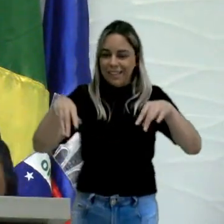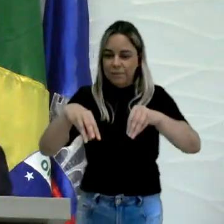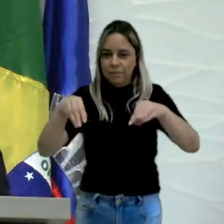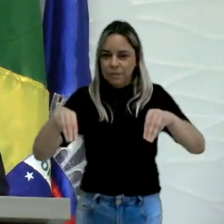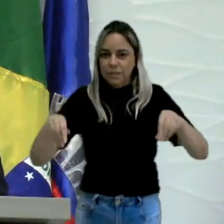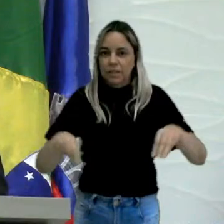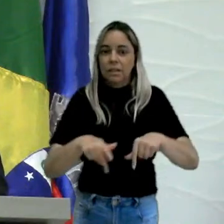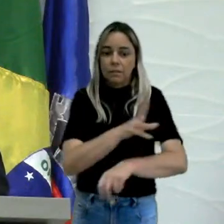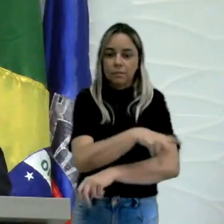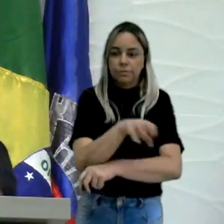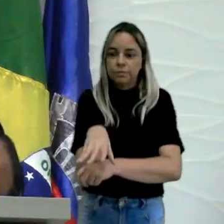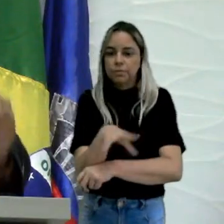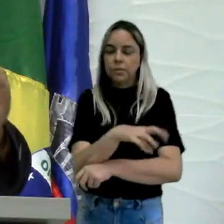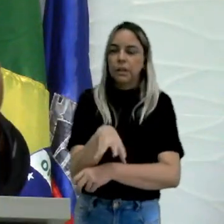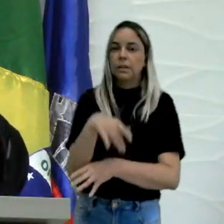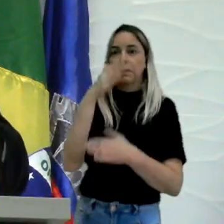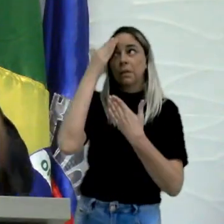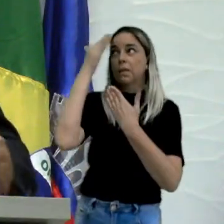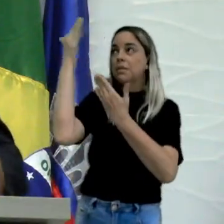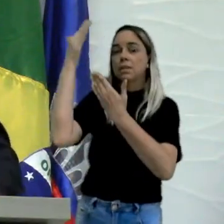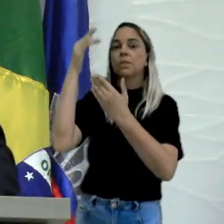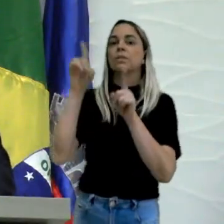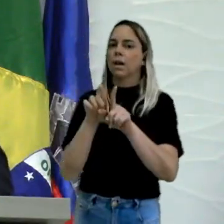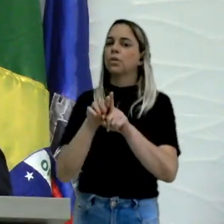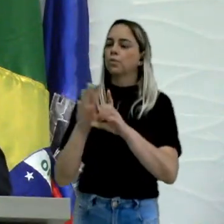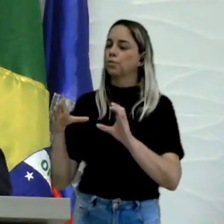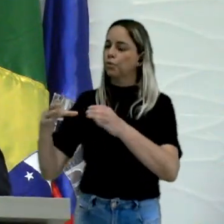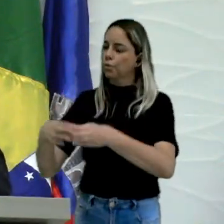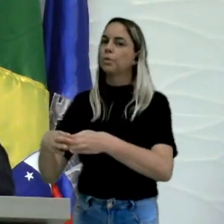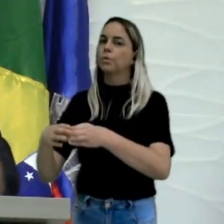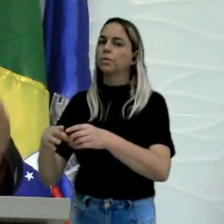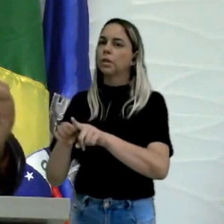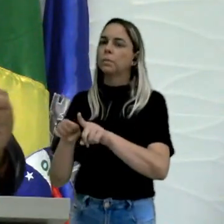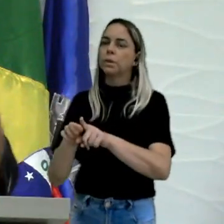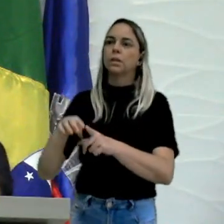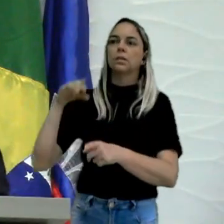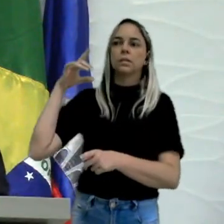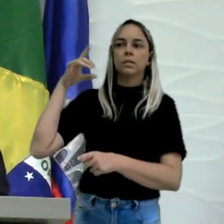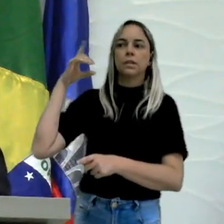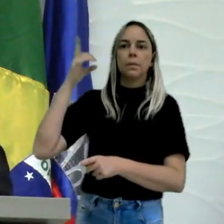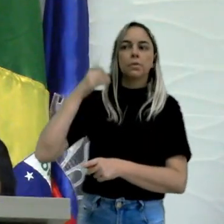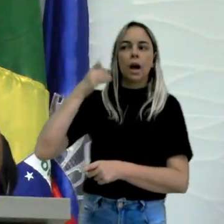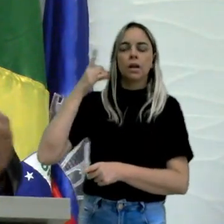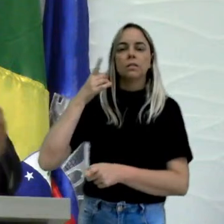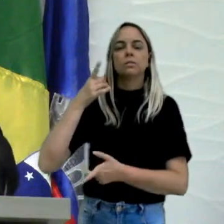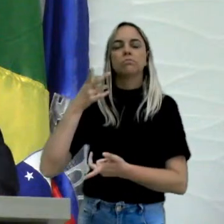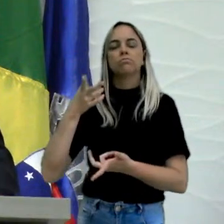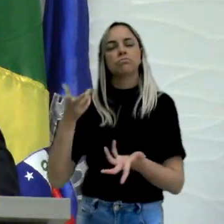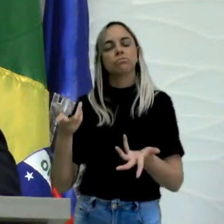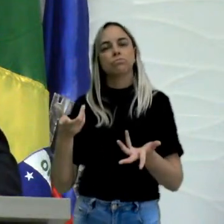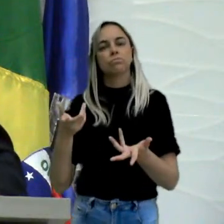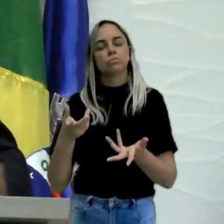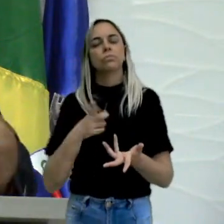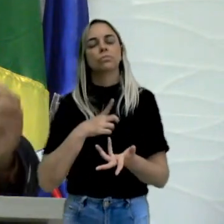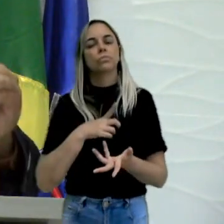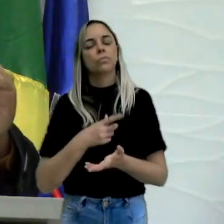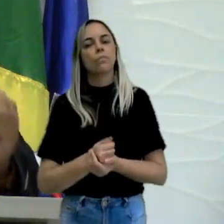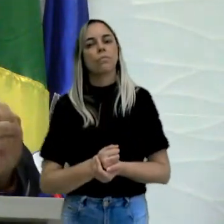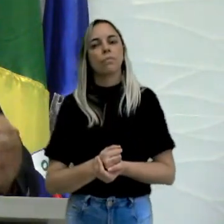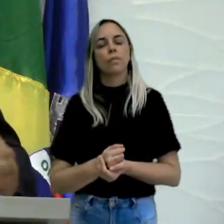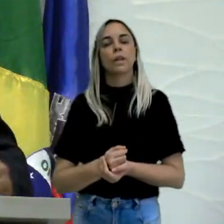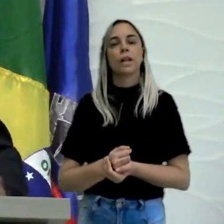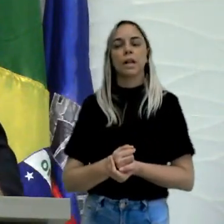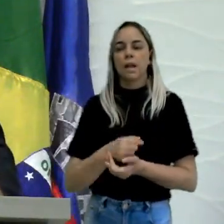grupo, tem uma deputada que está aí colocando